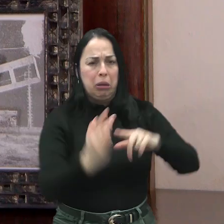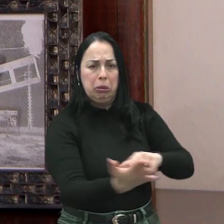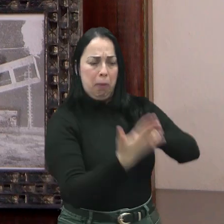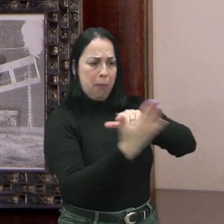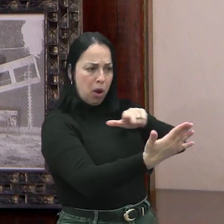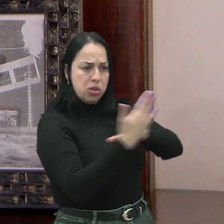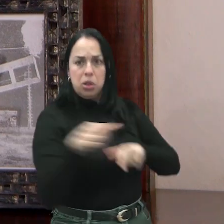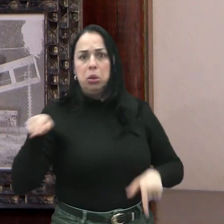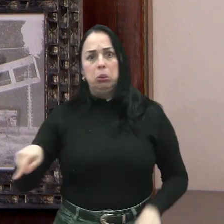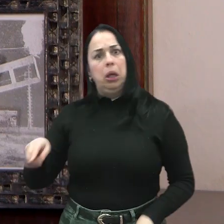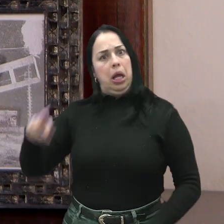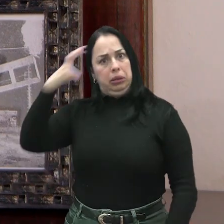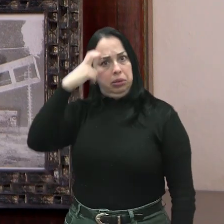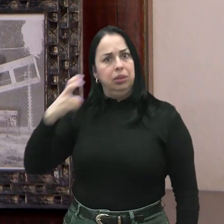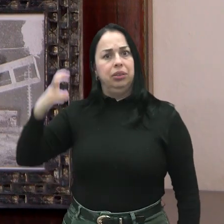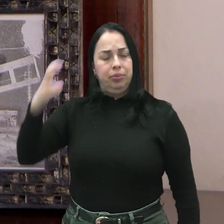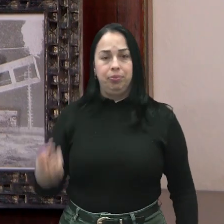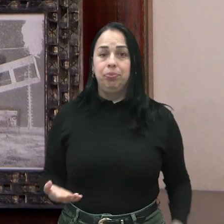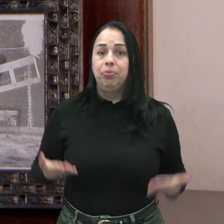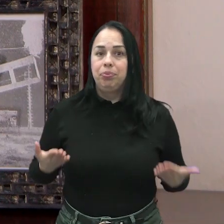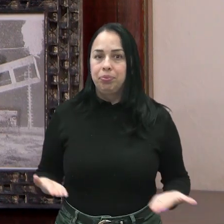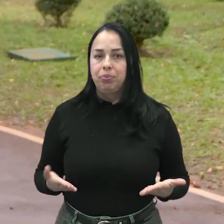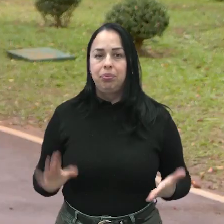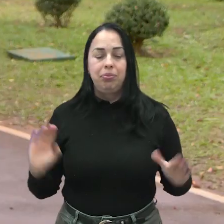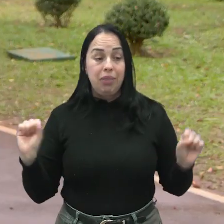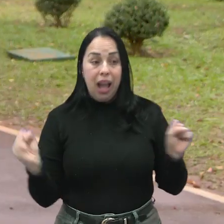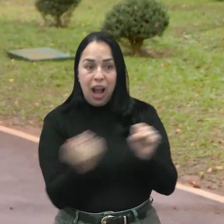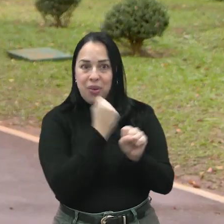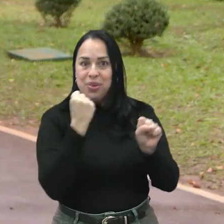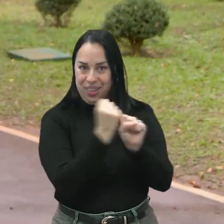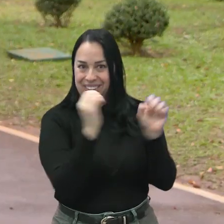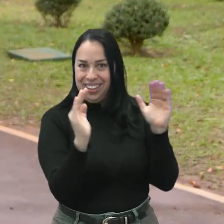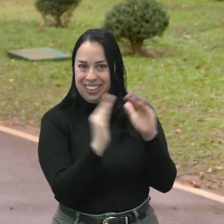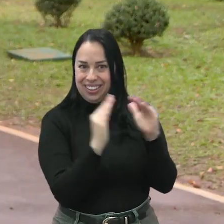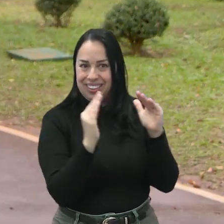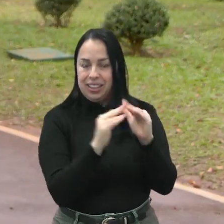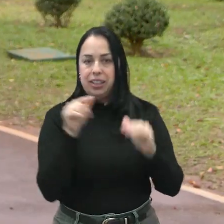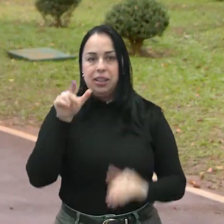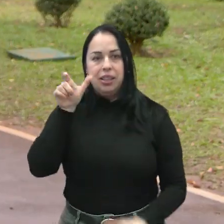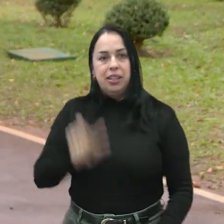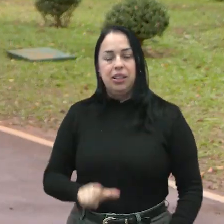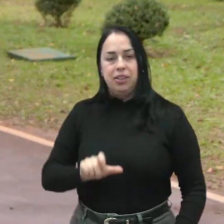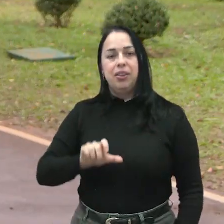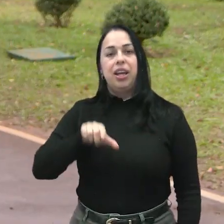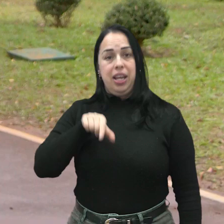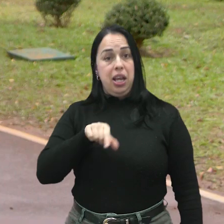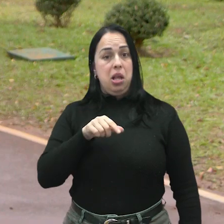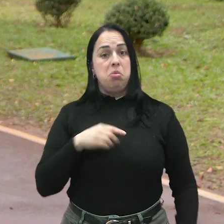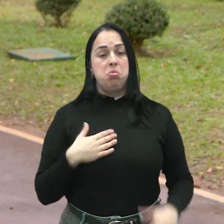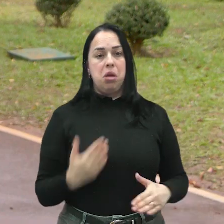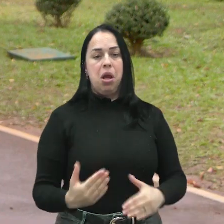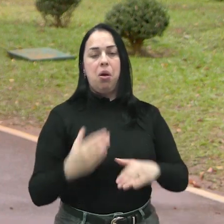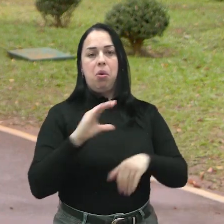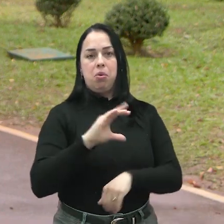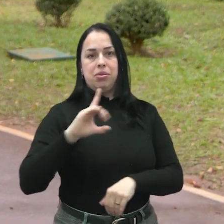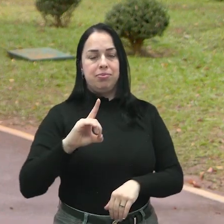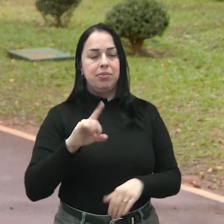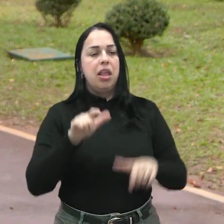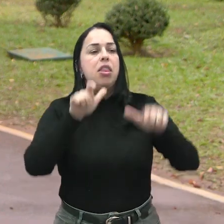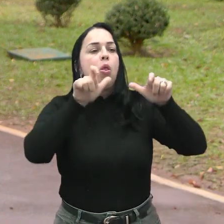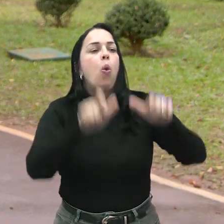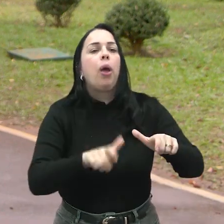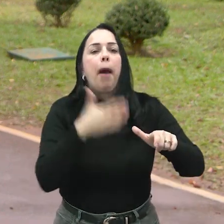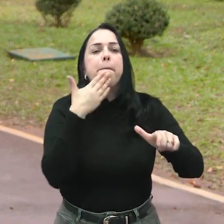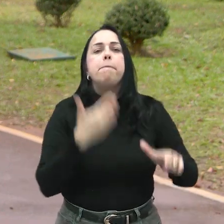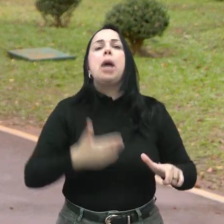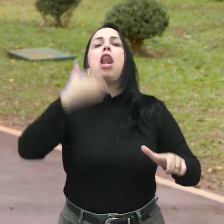que revelam a genialidade do inventor. A construção da casa foi coordenada por Cristóvão e